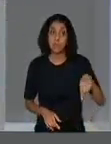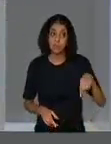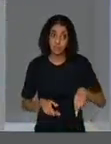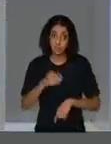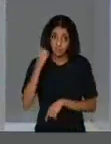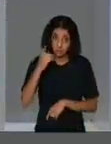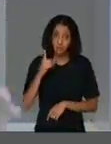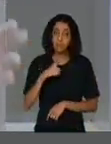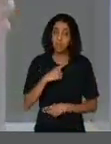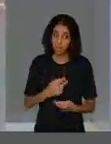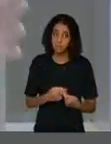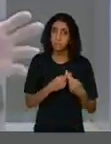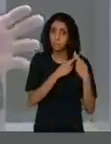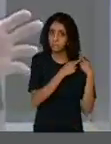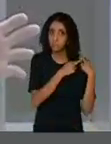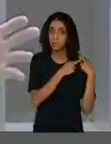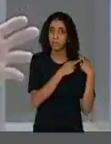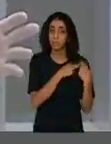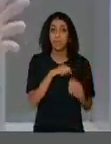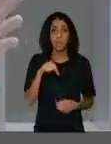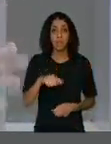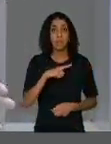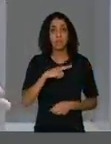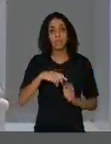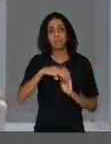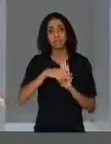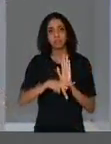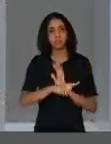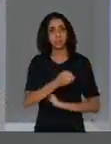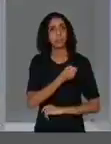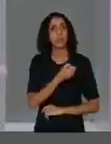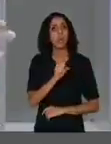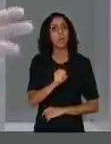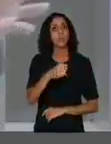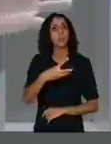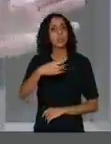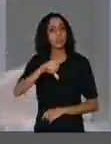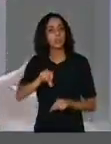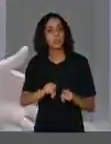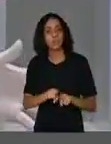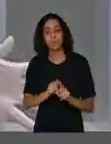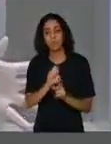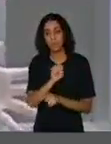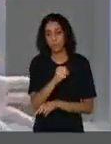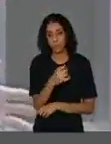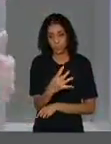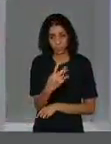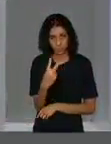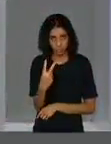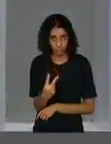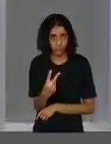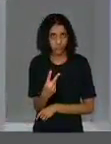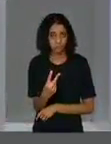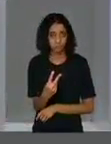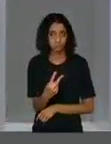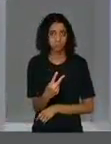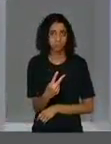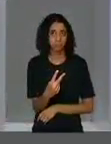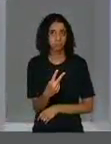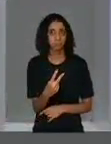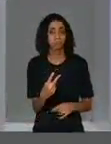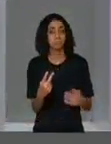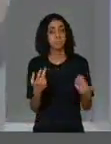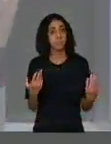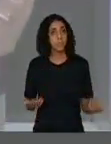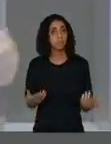nesse processo e aqui tramita a medida provisória 839 e a 842, para que nós possamos também fazer